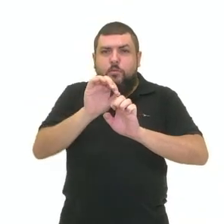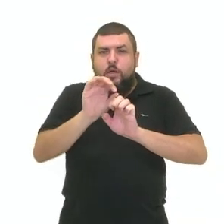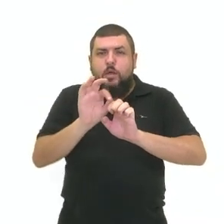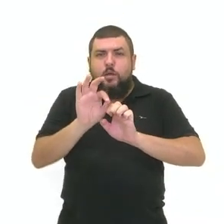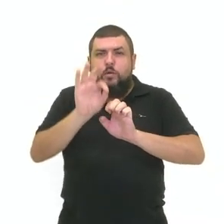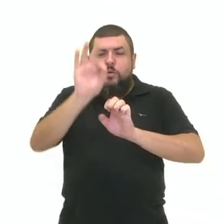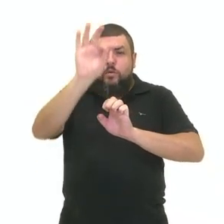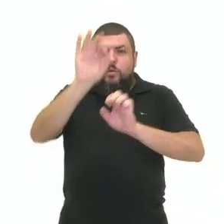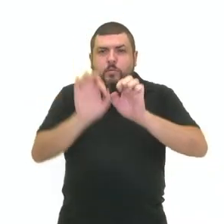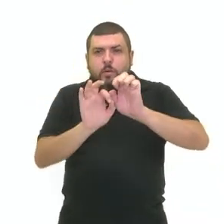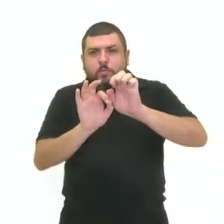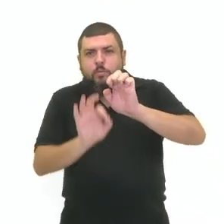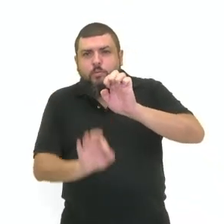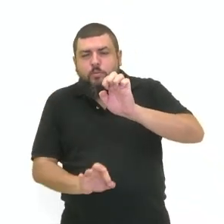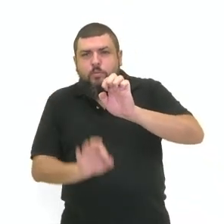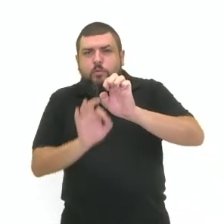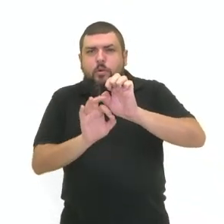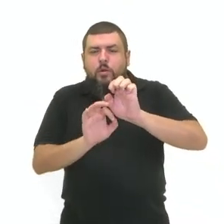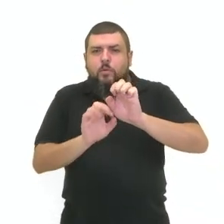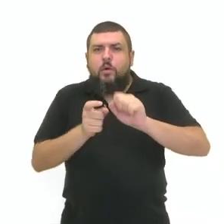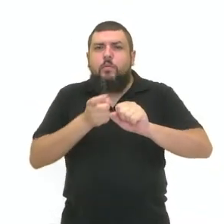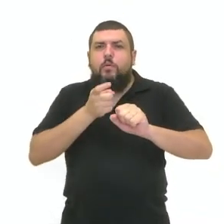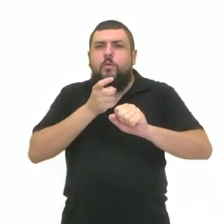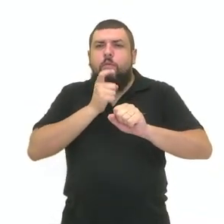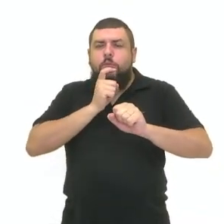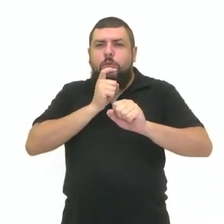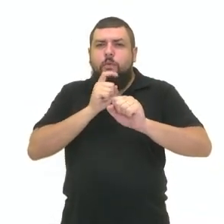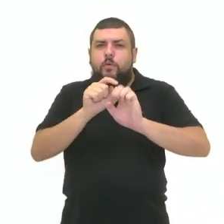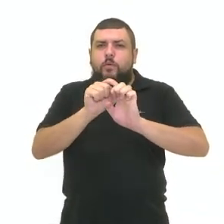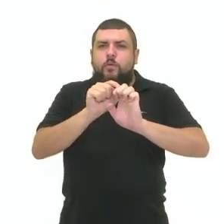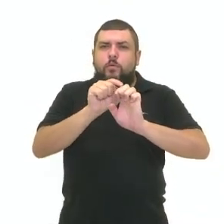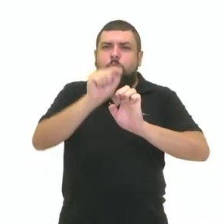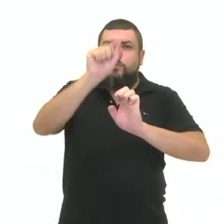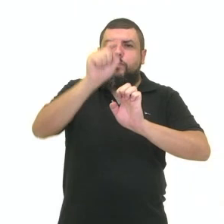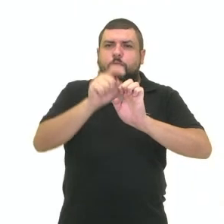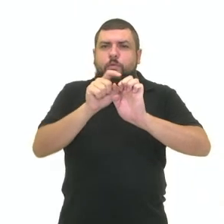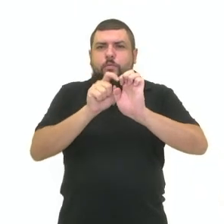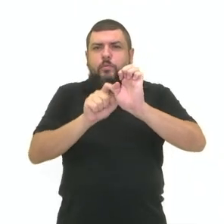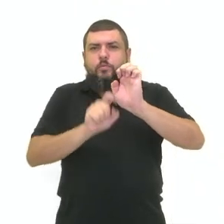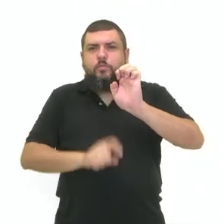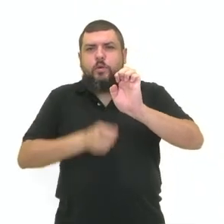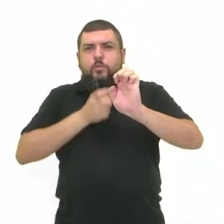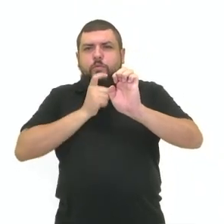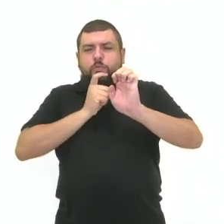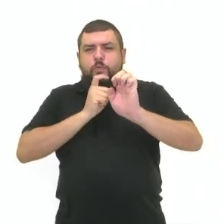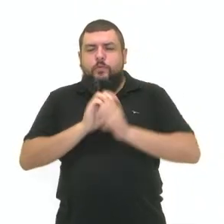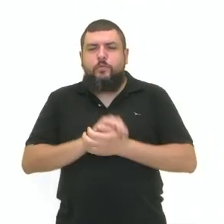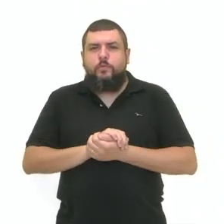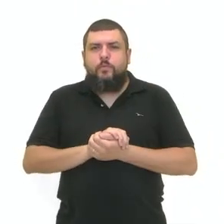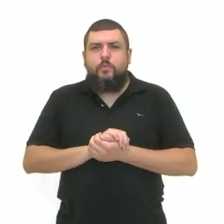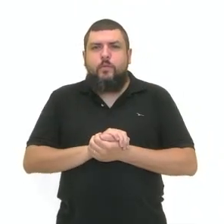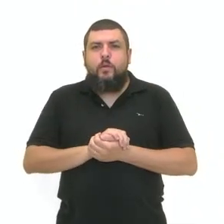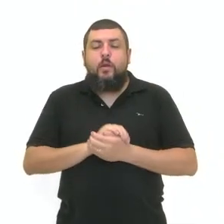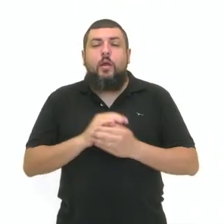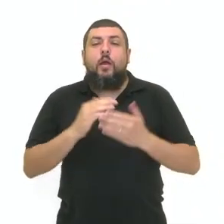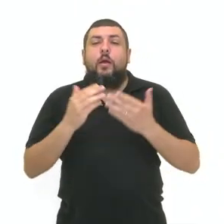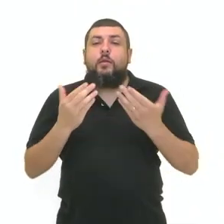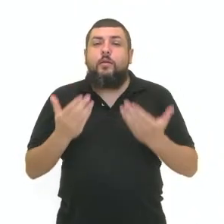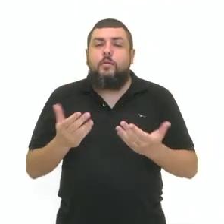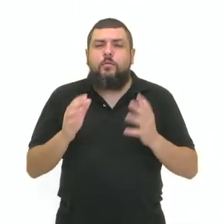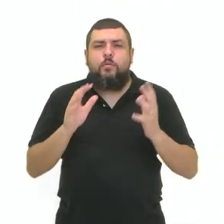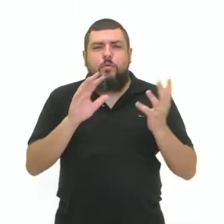em graus, tá bom? Resultado, fica mais frio em direção às extremidades da África. E isso faz com que o